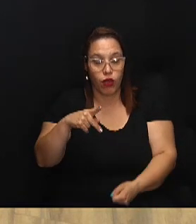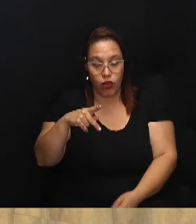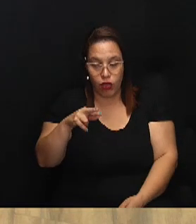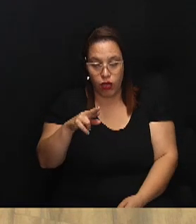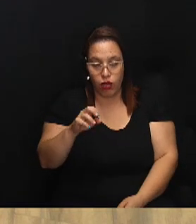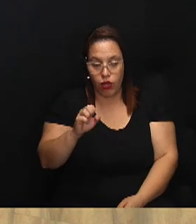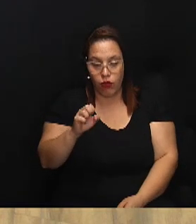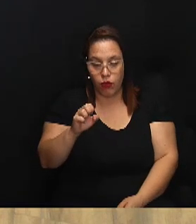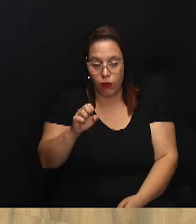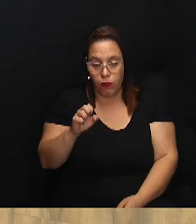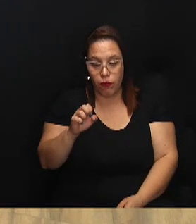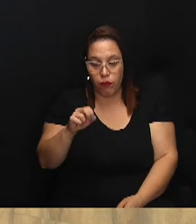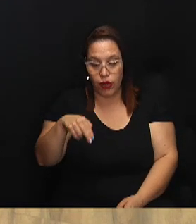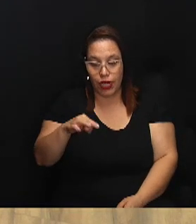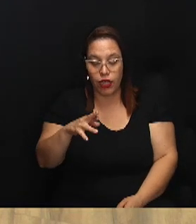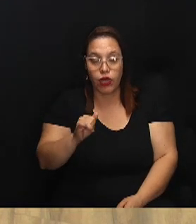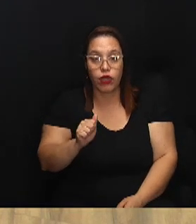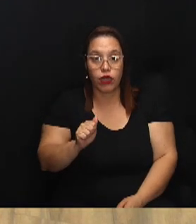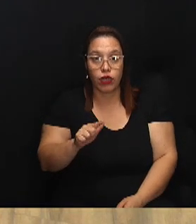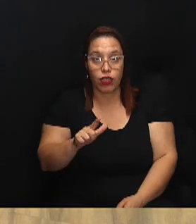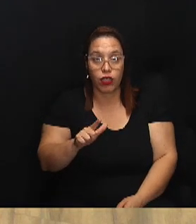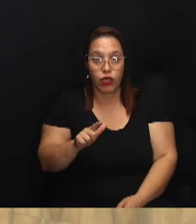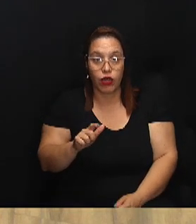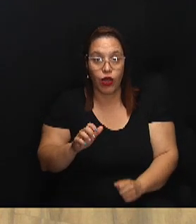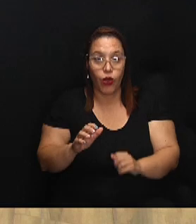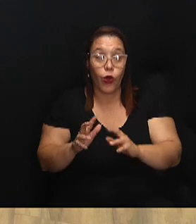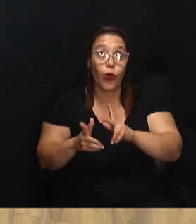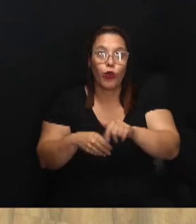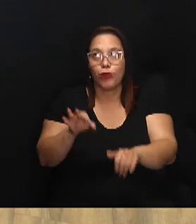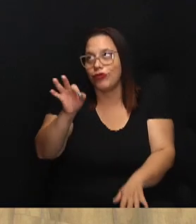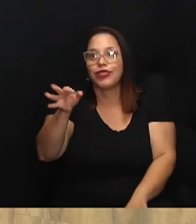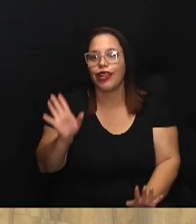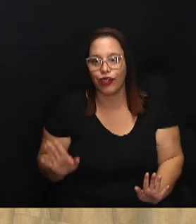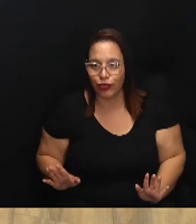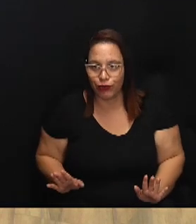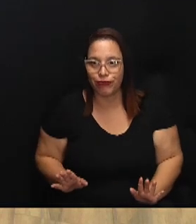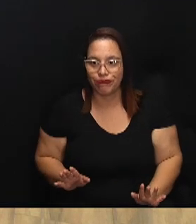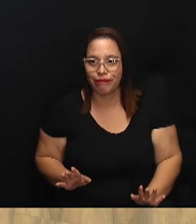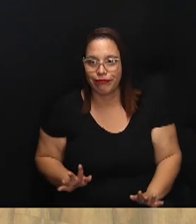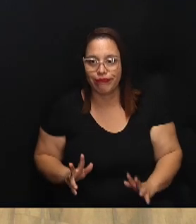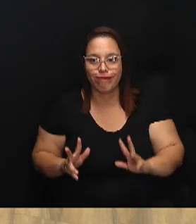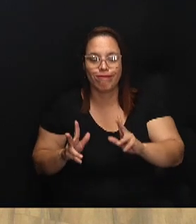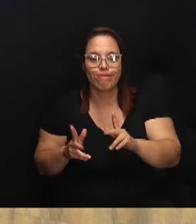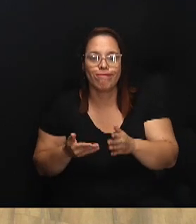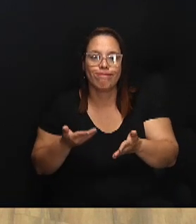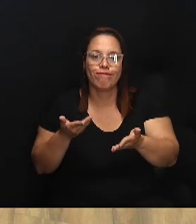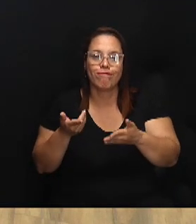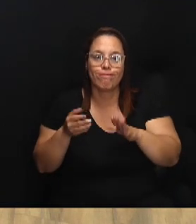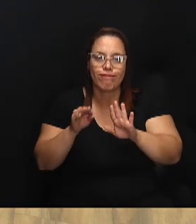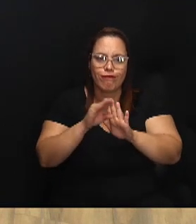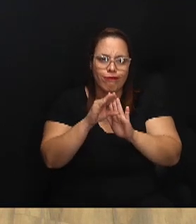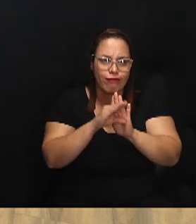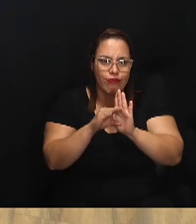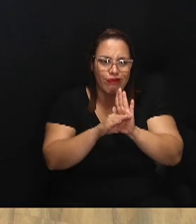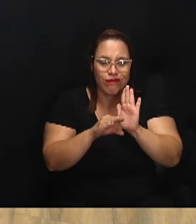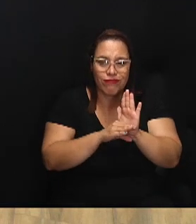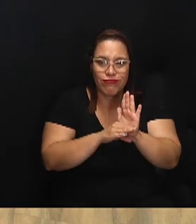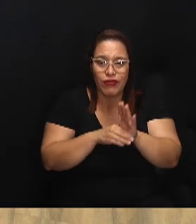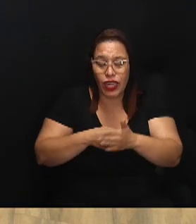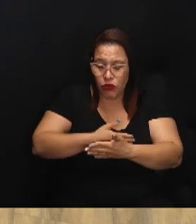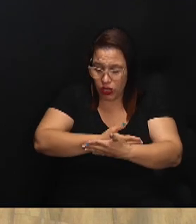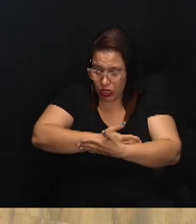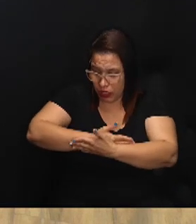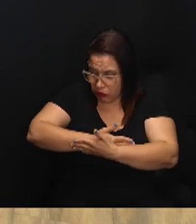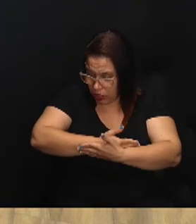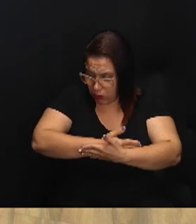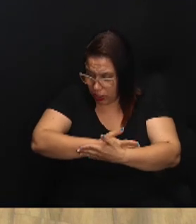postinho mais perto da sua casa. Estou falando do mundo ideal. E aí tem toda aquela questão e ela vai ter esse bebê